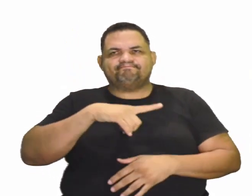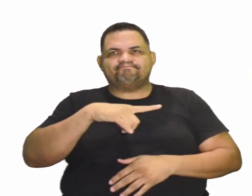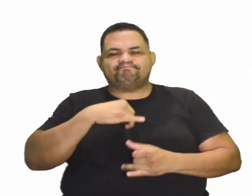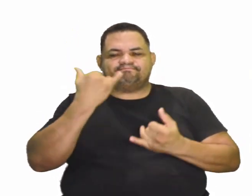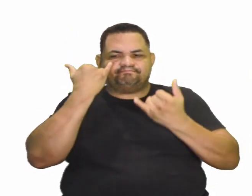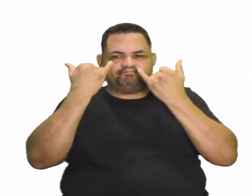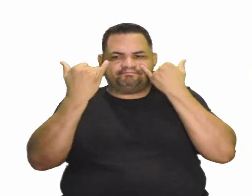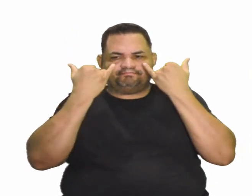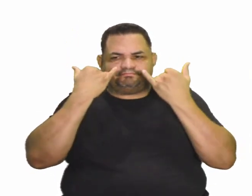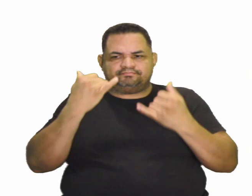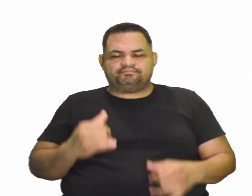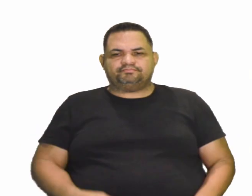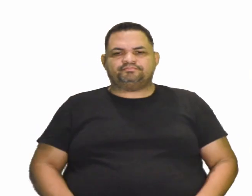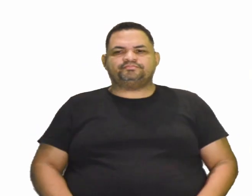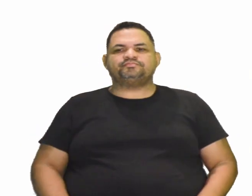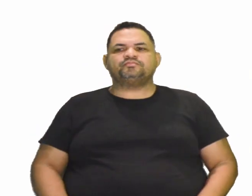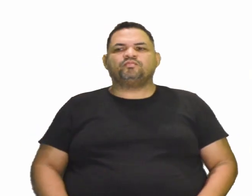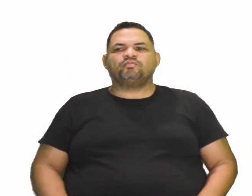informações.